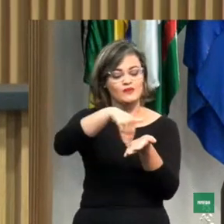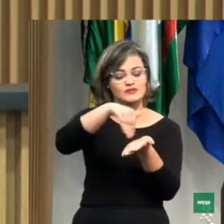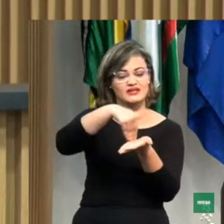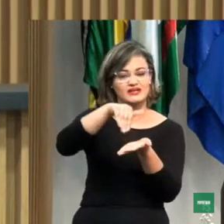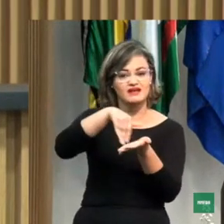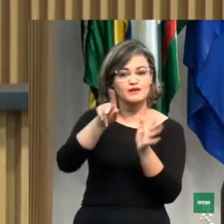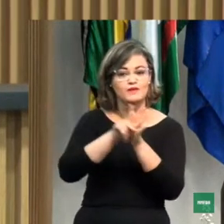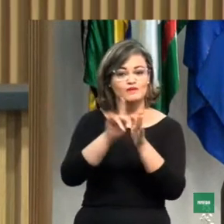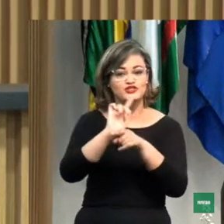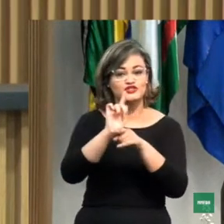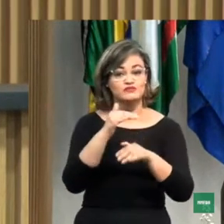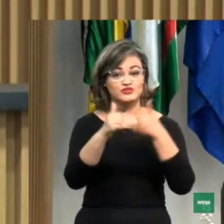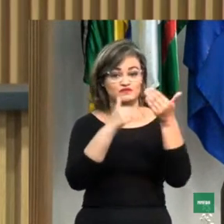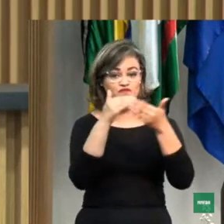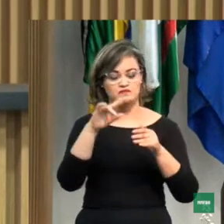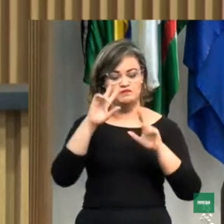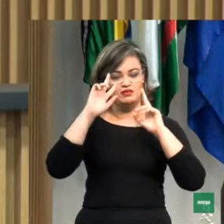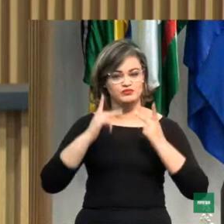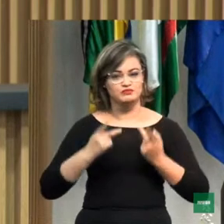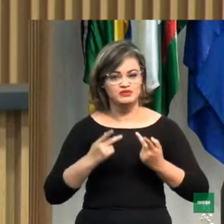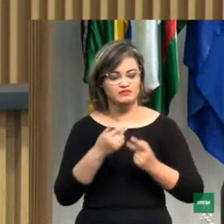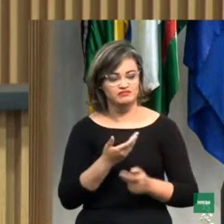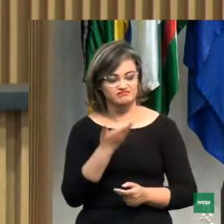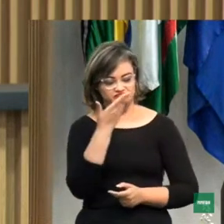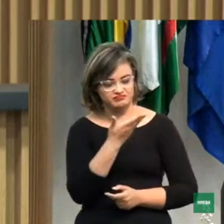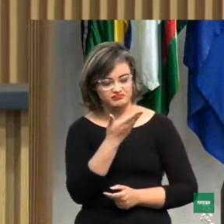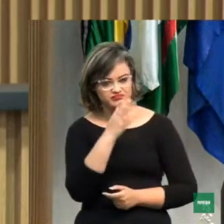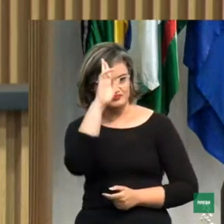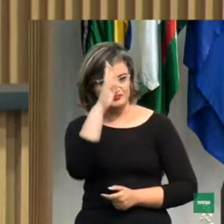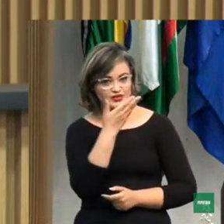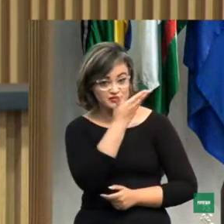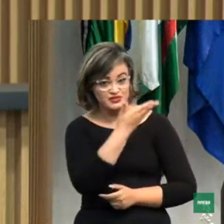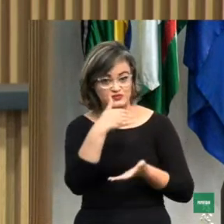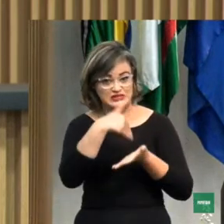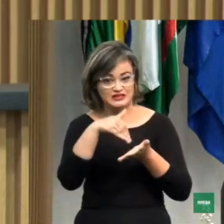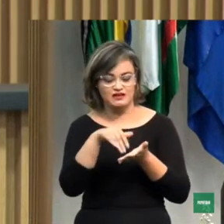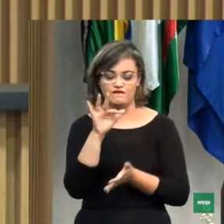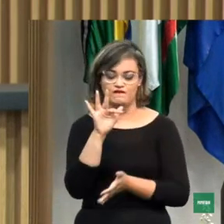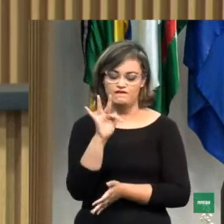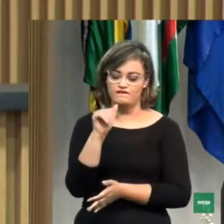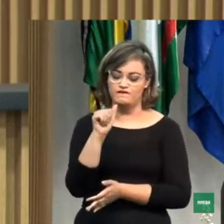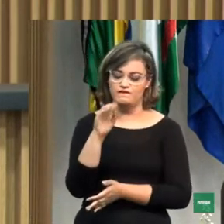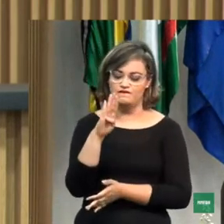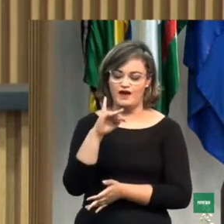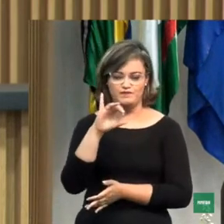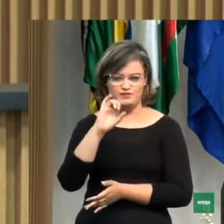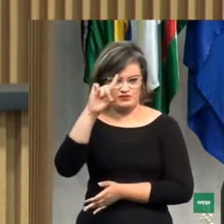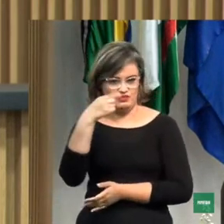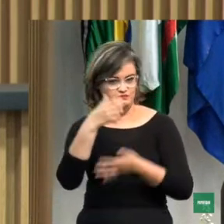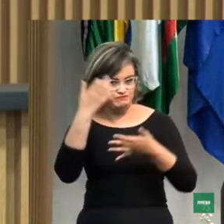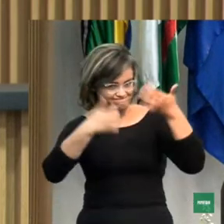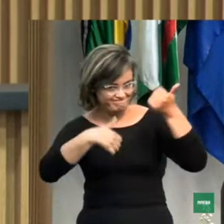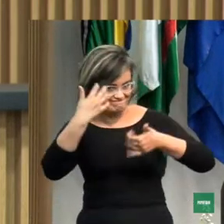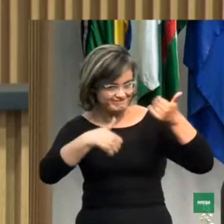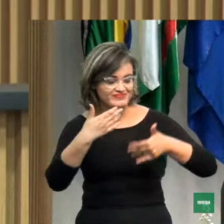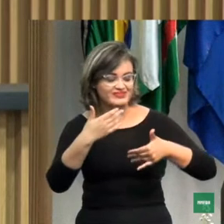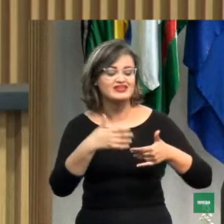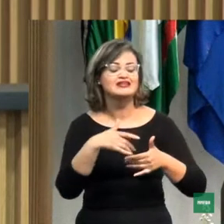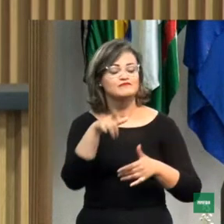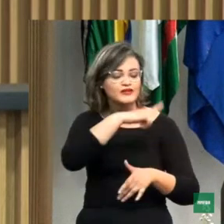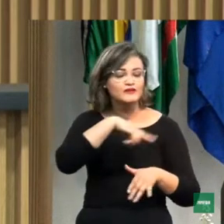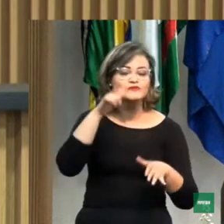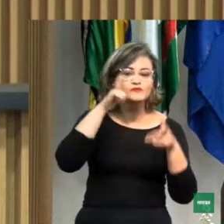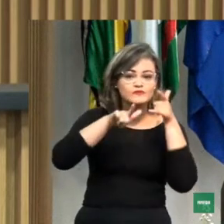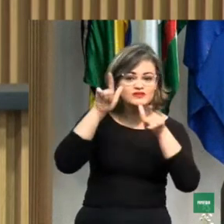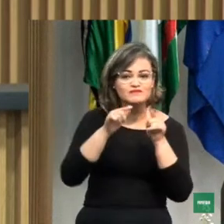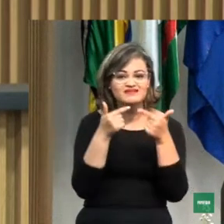Desenvolvimento Pessoal, na pessoa do secretário Fábio Teiso, que falará há pouco, para que vamos levar as ações de educação, equilíbrio,